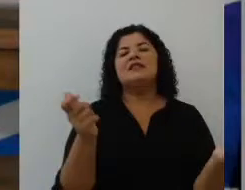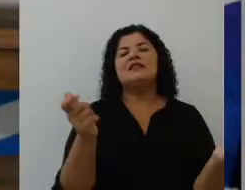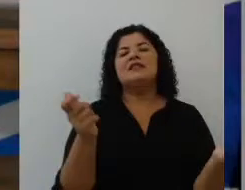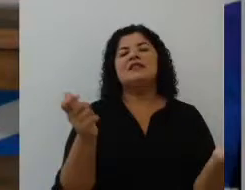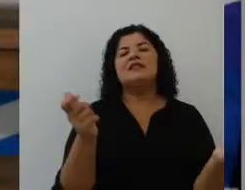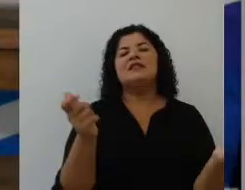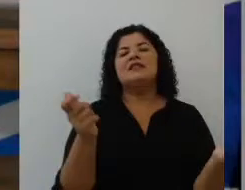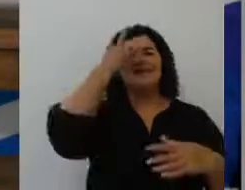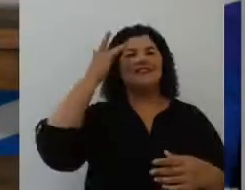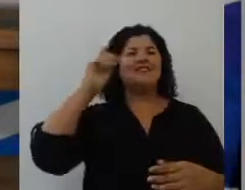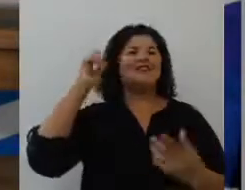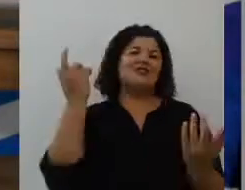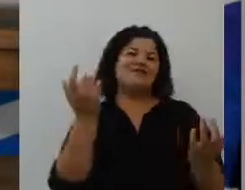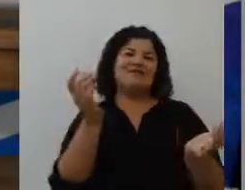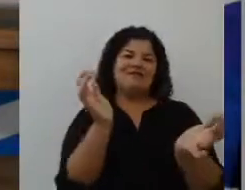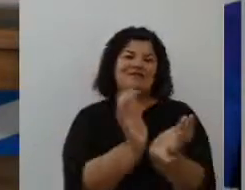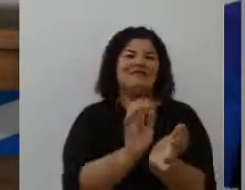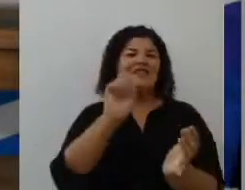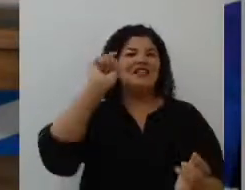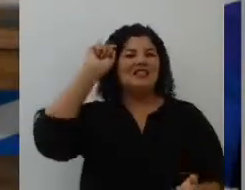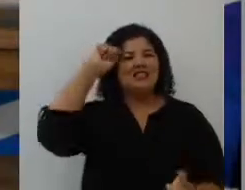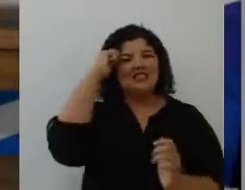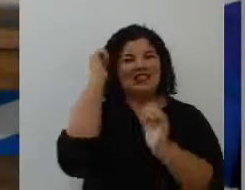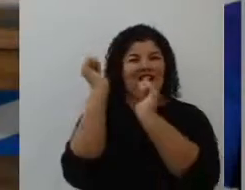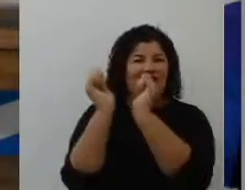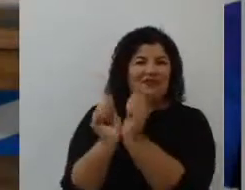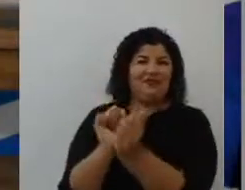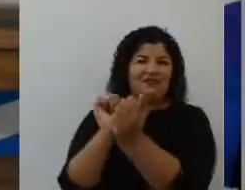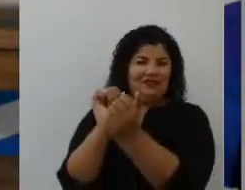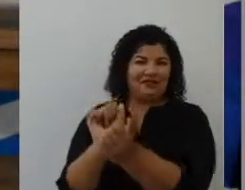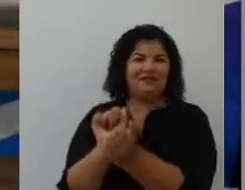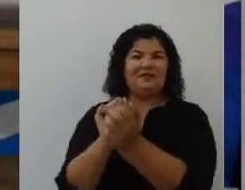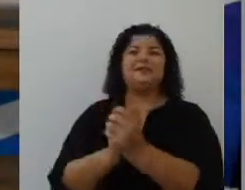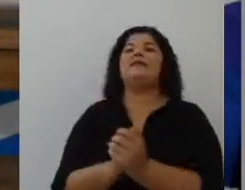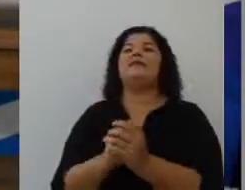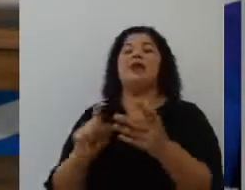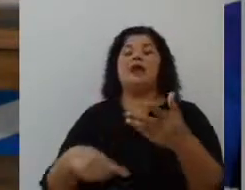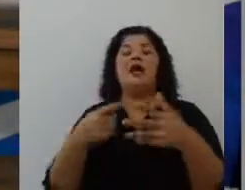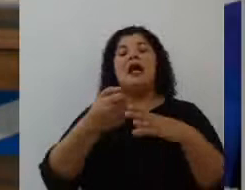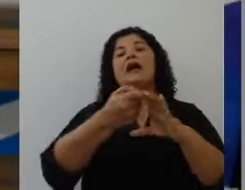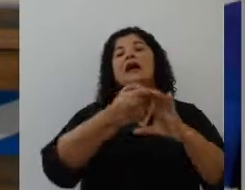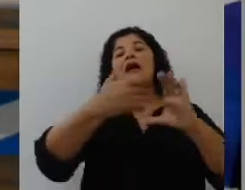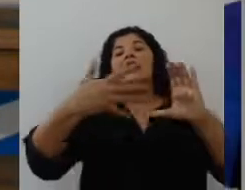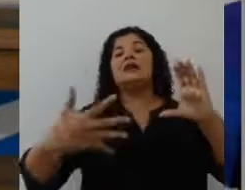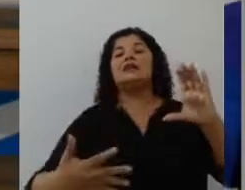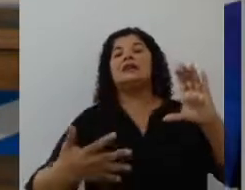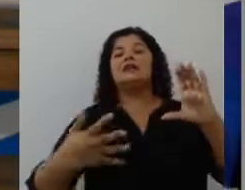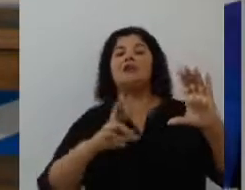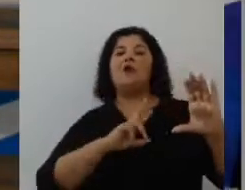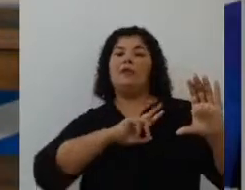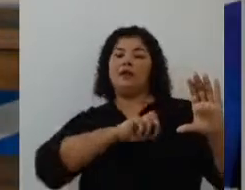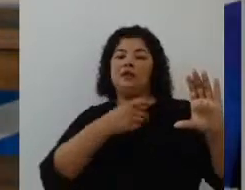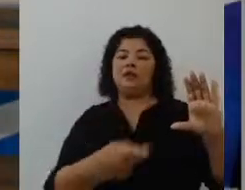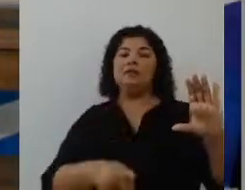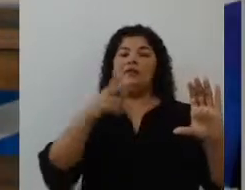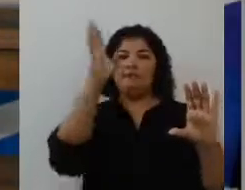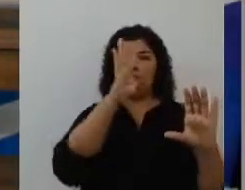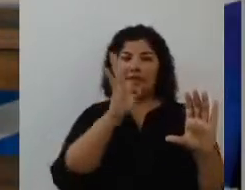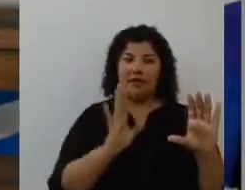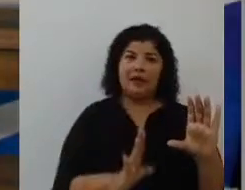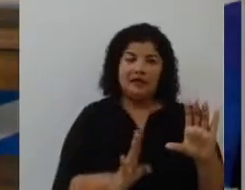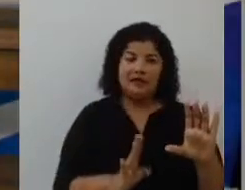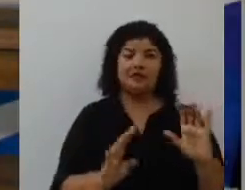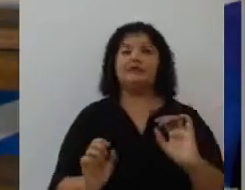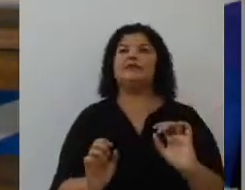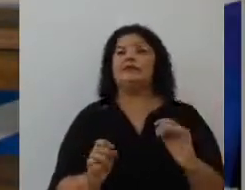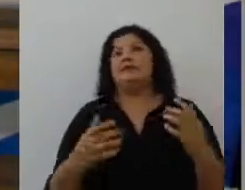escravos. Beleza? Preste atenção no que eu tenho aqui. Algumas características do romantismo no Brasil. Então, não